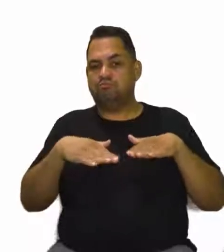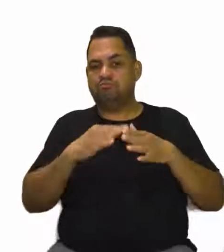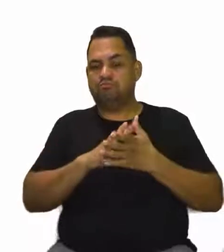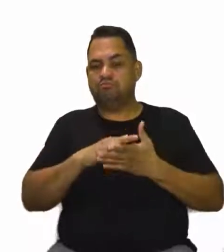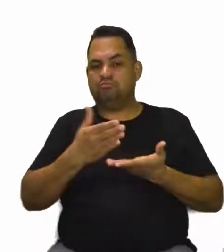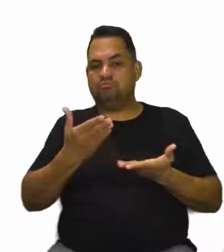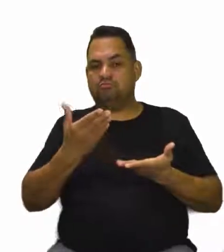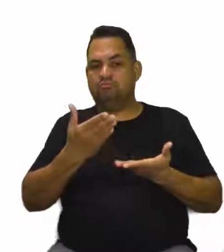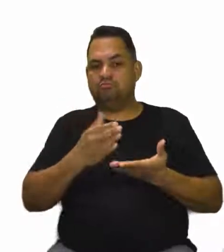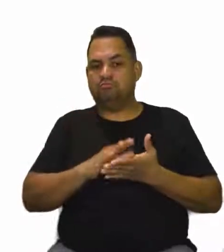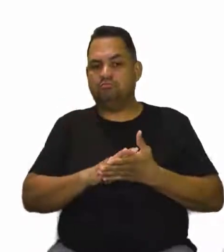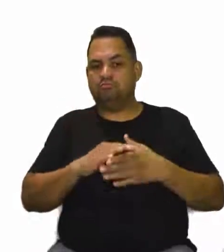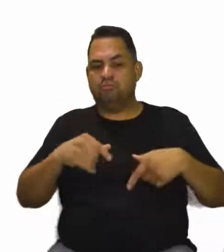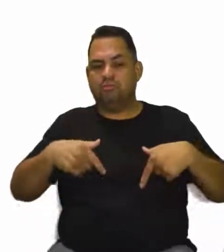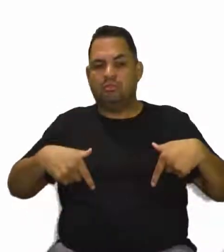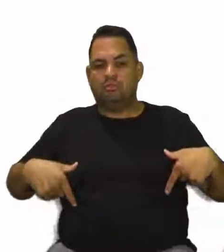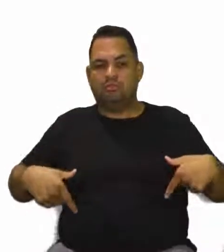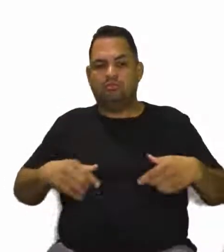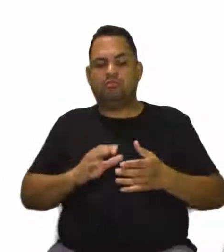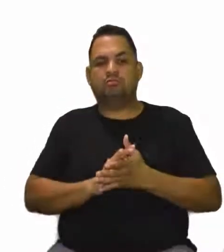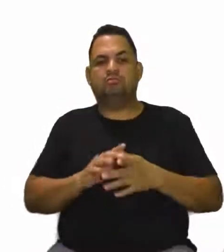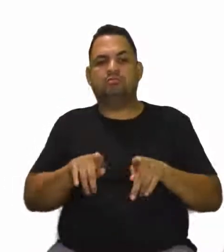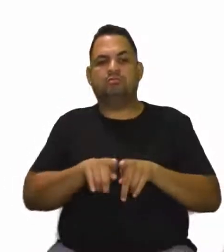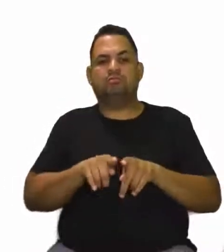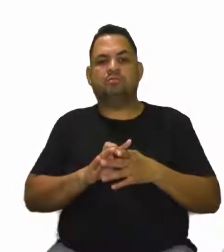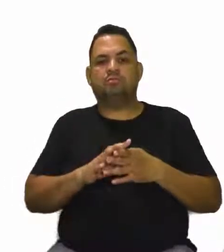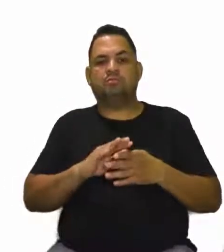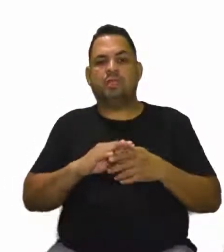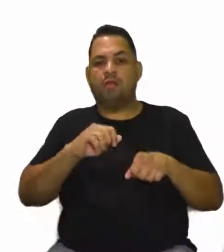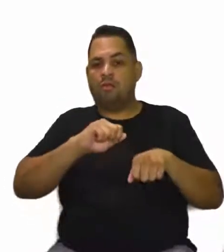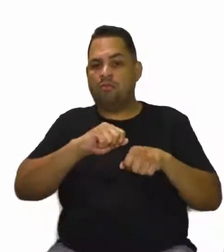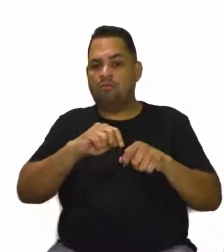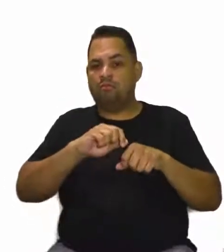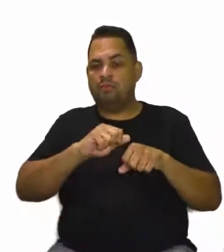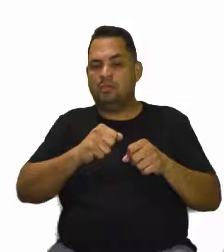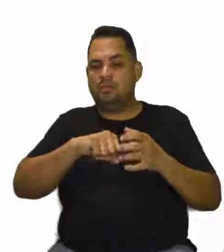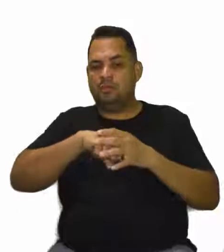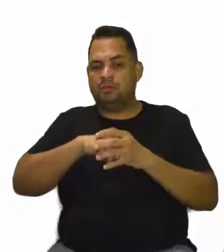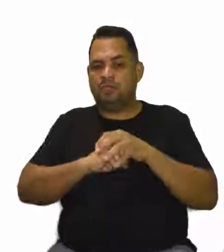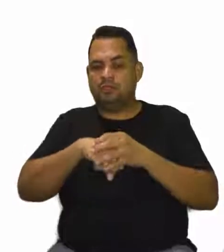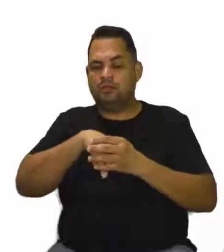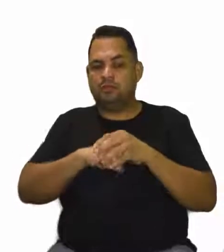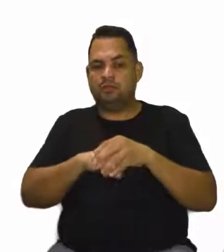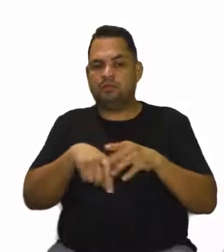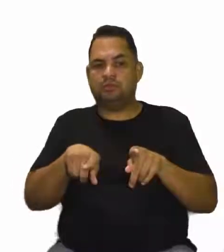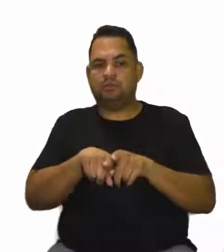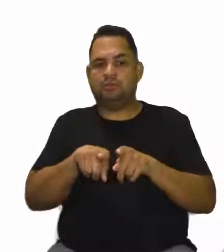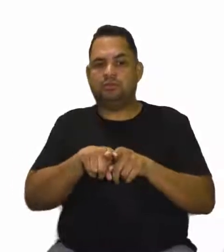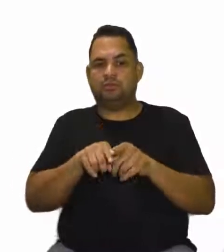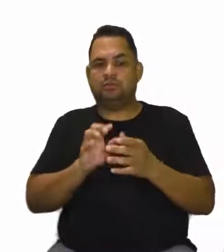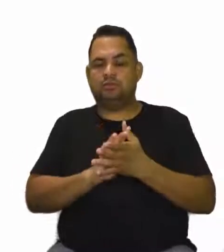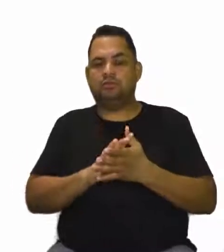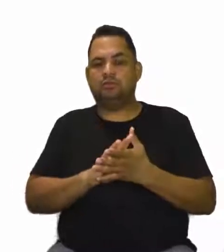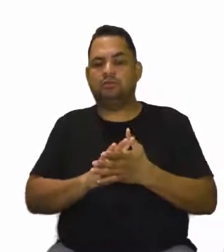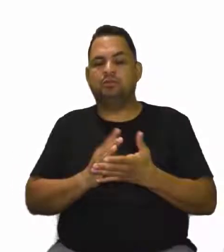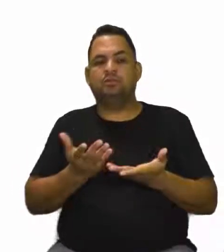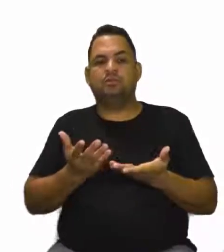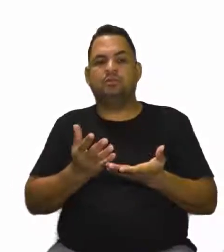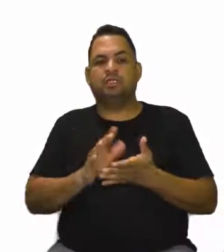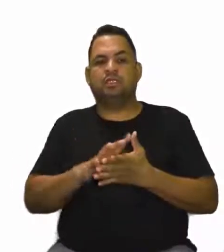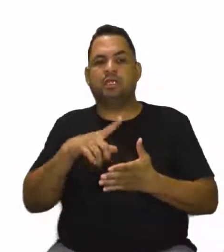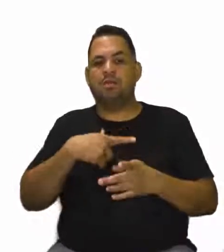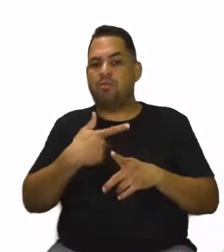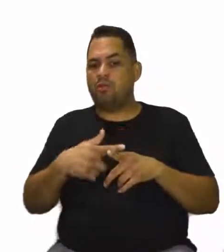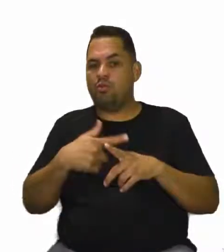quadril dele, prejudica o movimento das articulações e vai forçar a coluna dele. Então não é